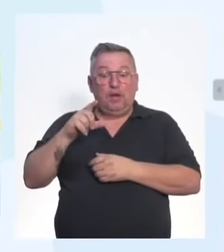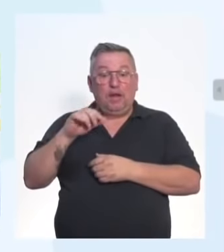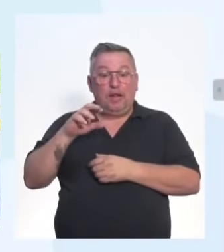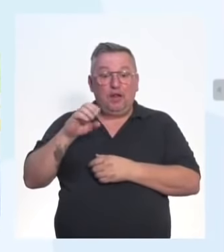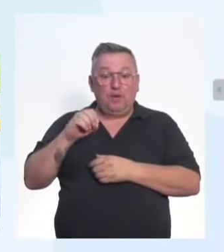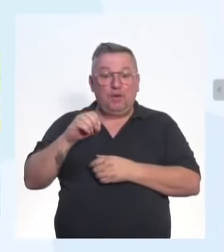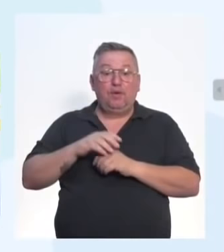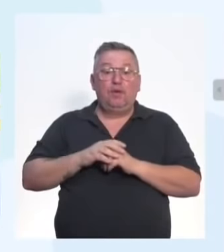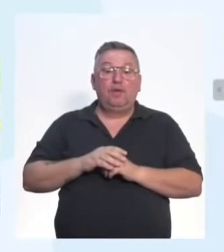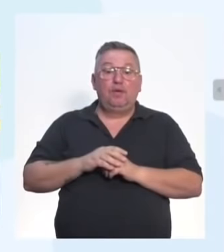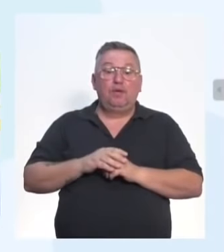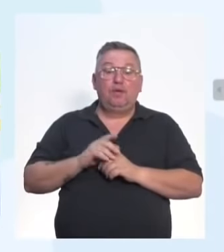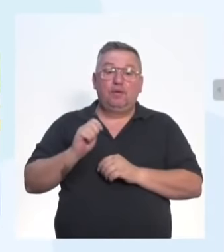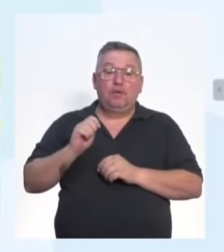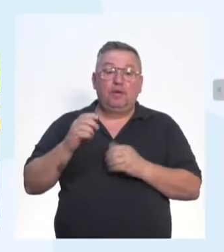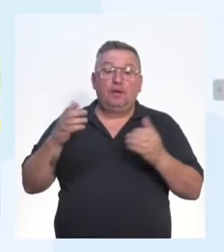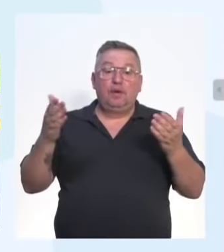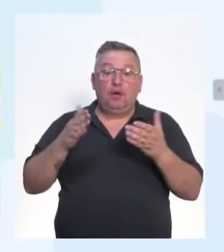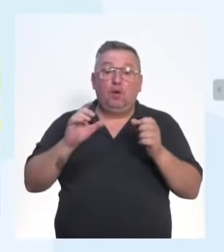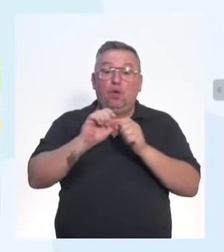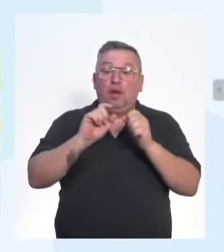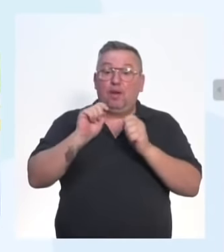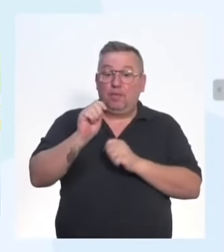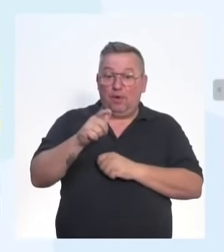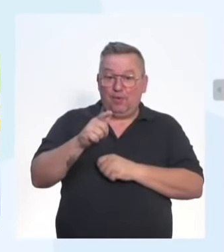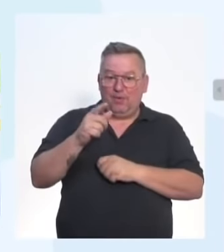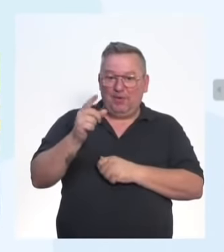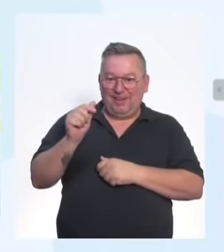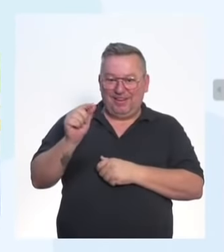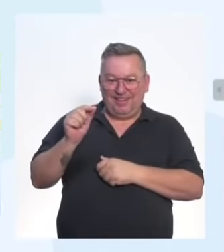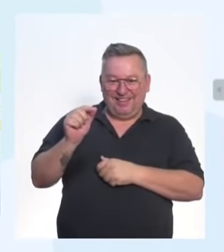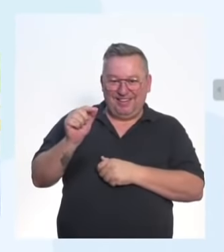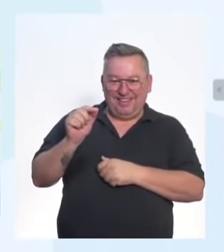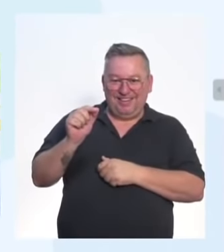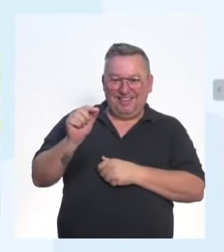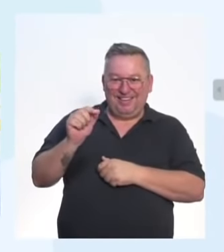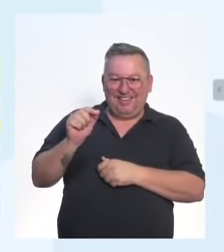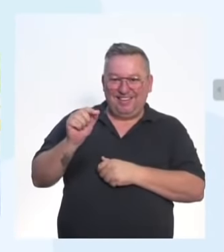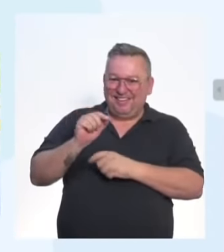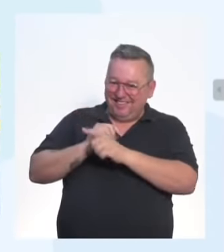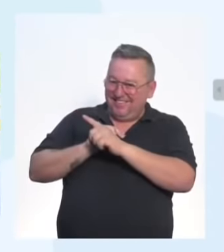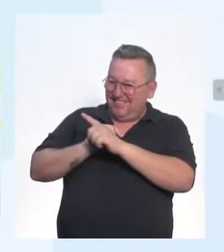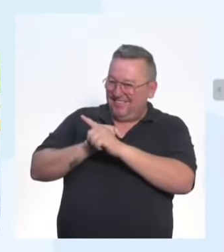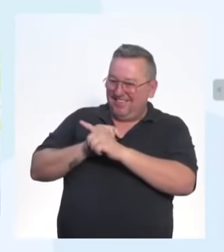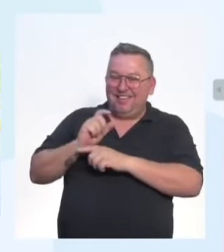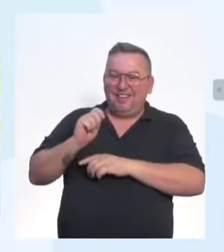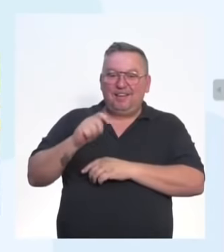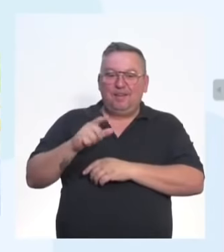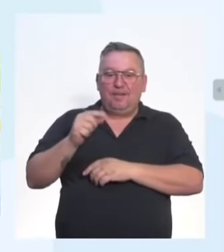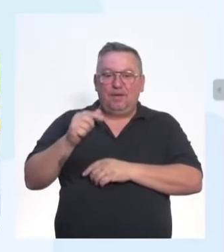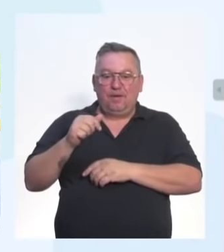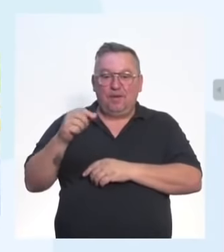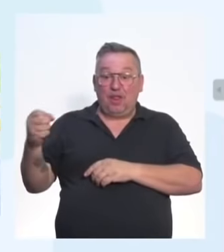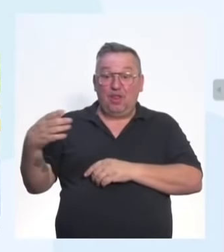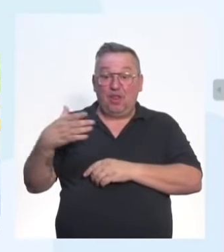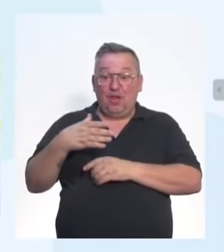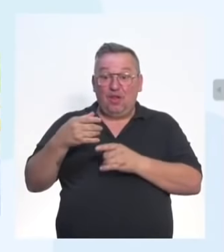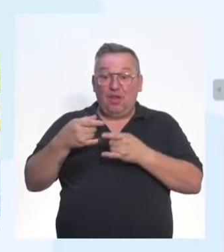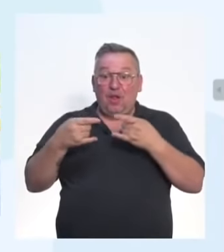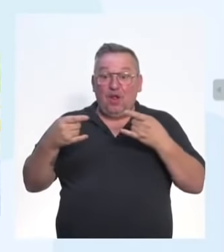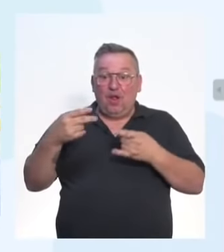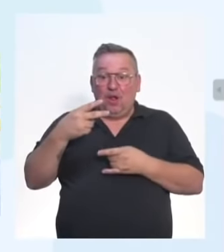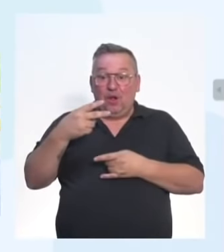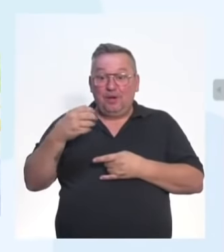a 3,89. E ao realizar o pagamento, olha lá, citando aquilo que falou, né? Ele pegou a nova nota